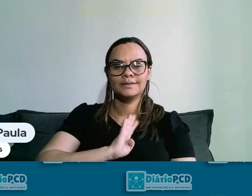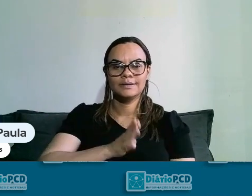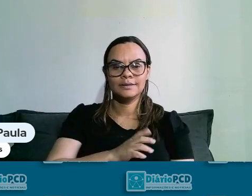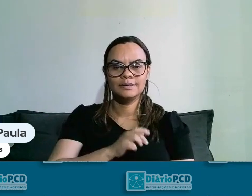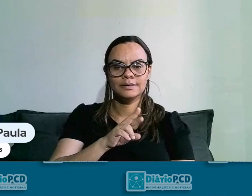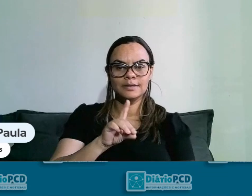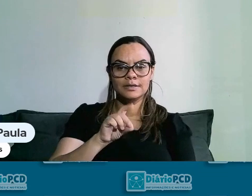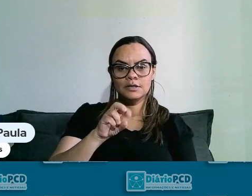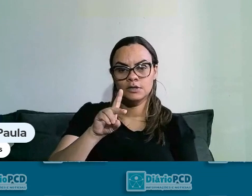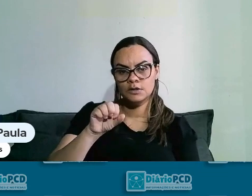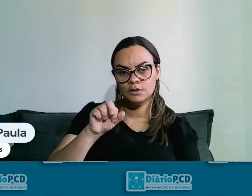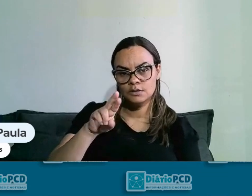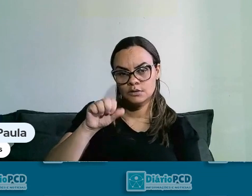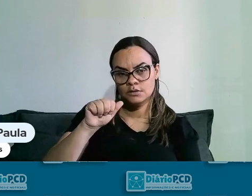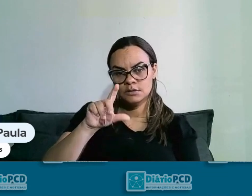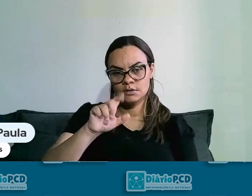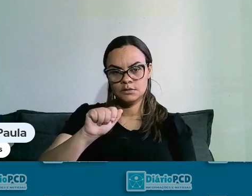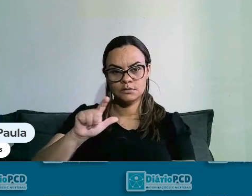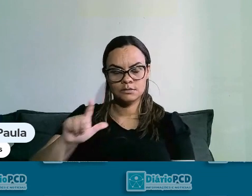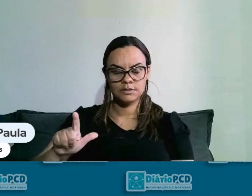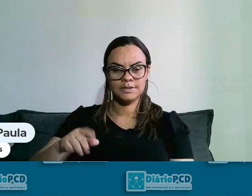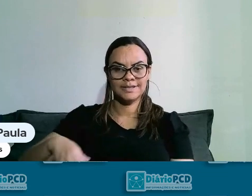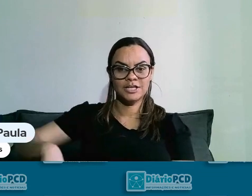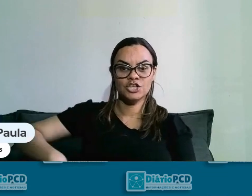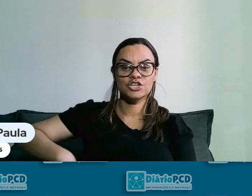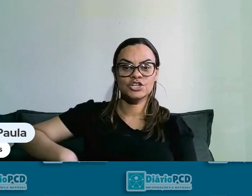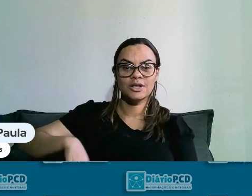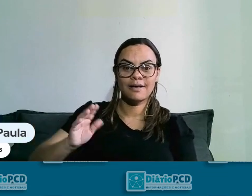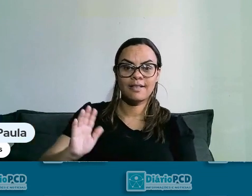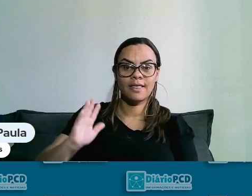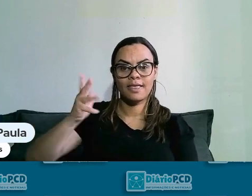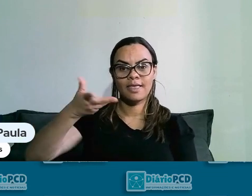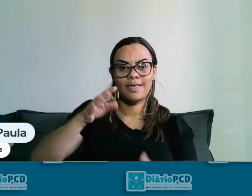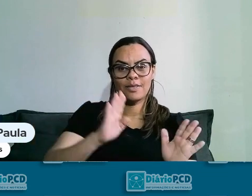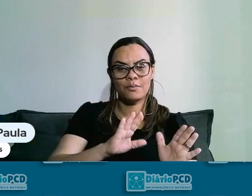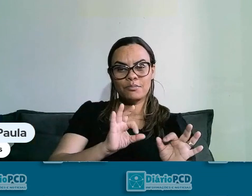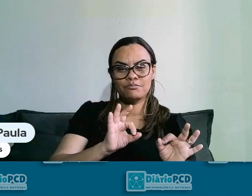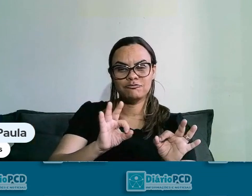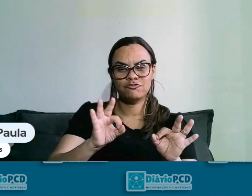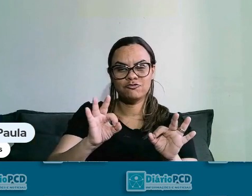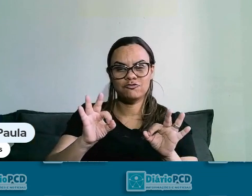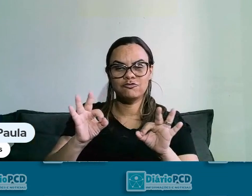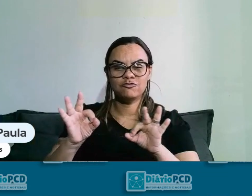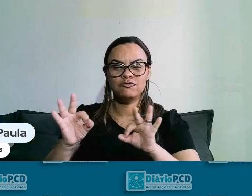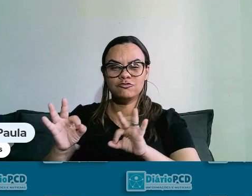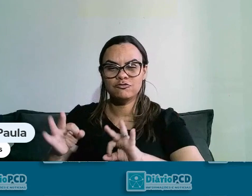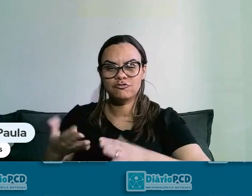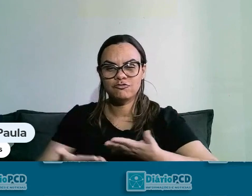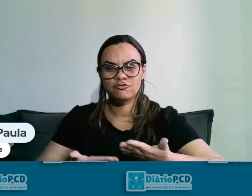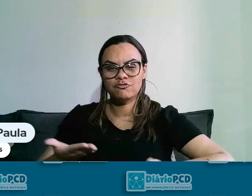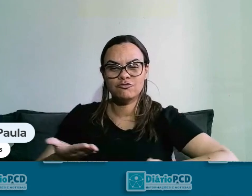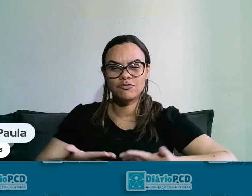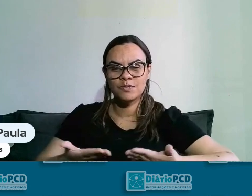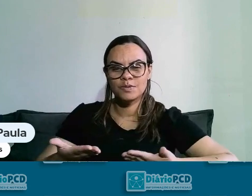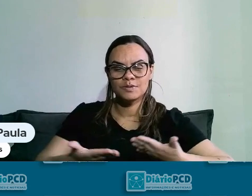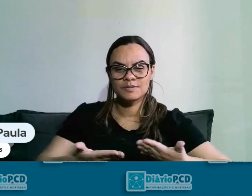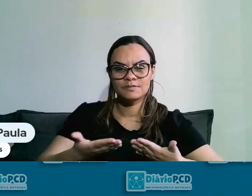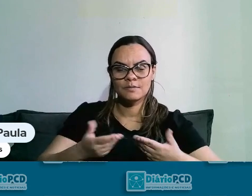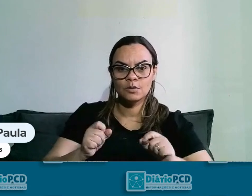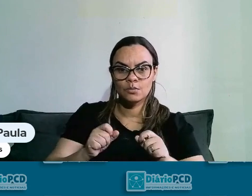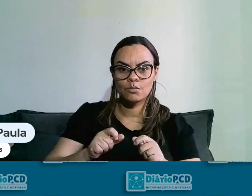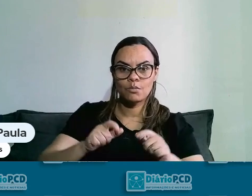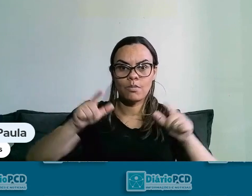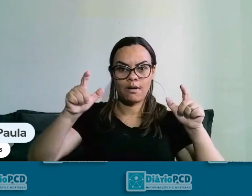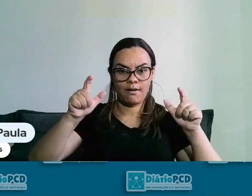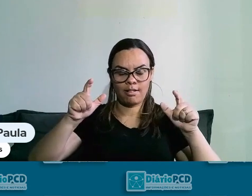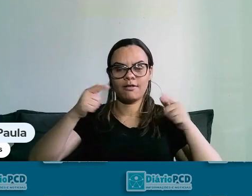a diálise e o que pode acontecer durante este processo de tratamento do Fausto Silva. Um alerta sobre